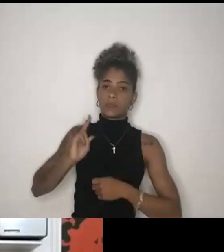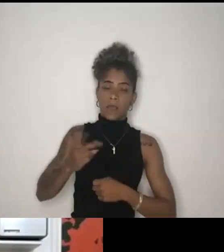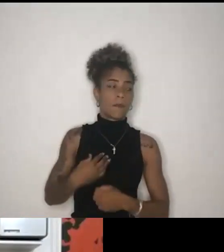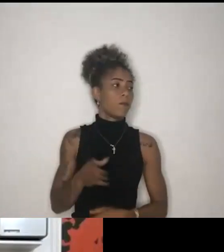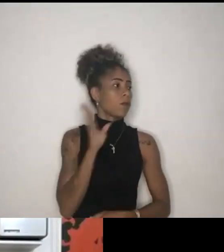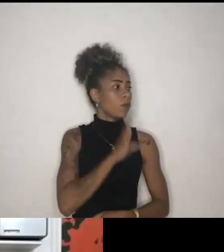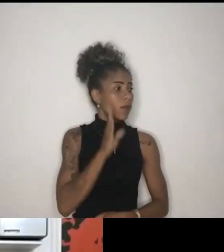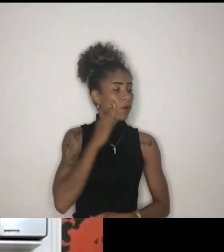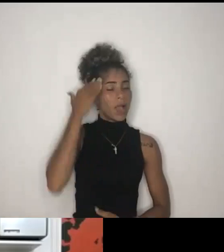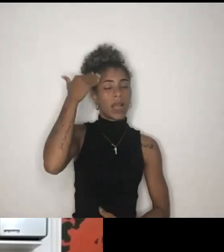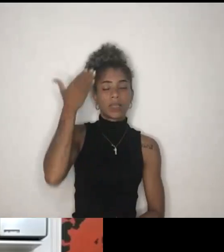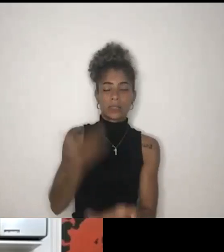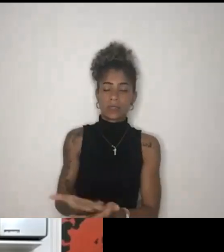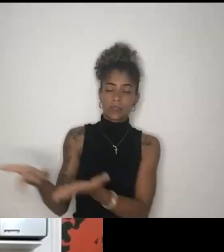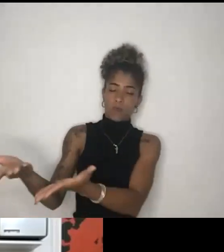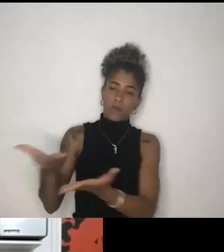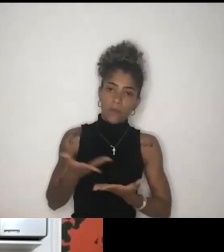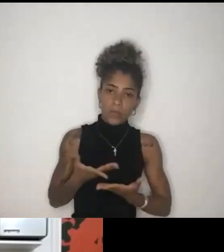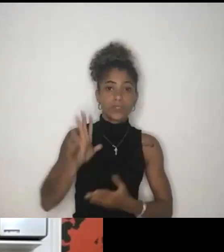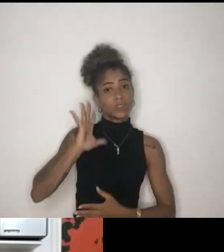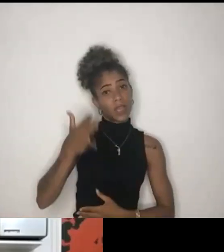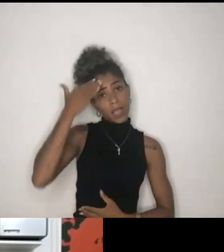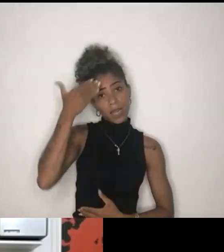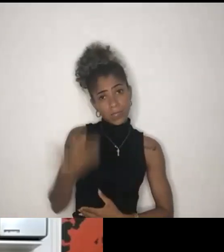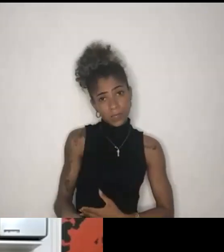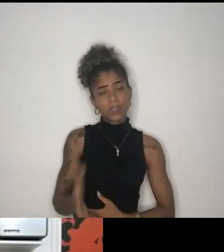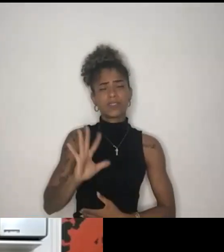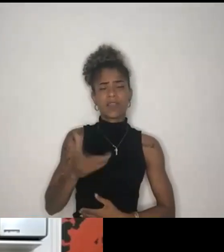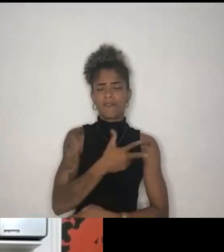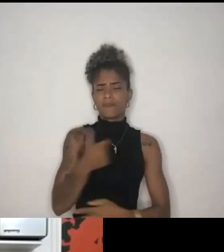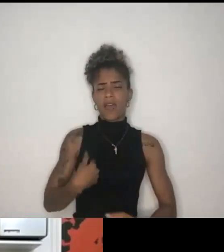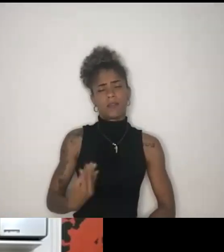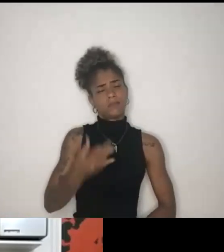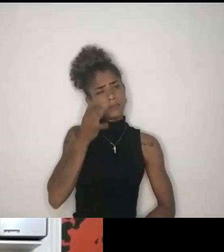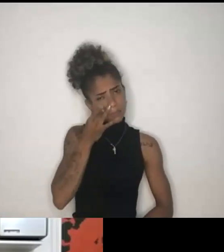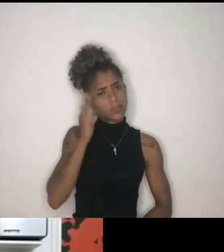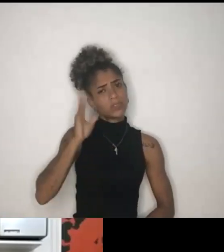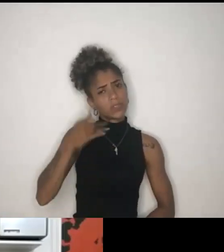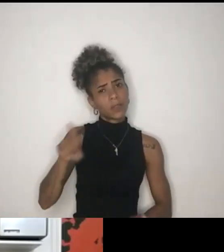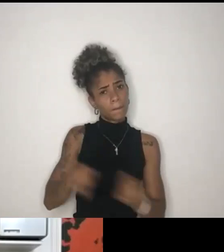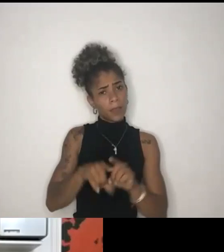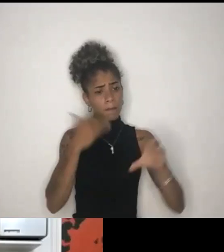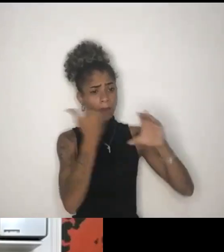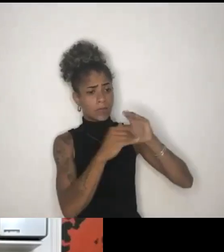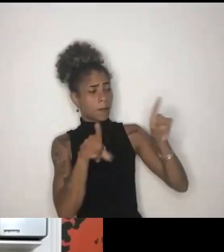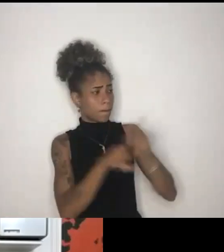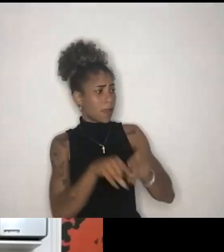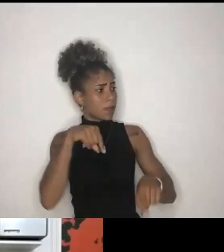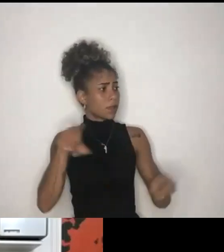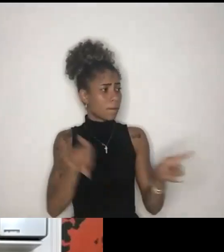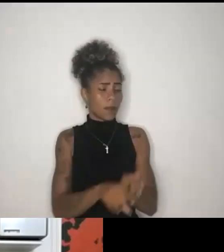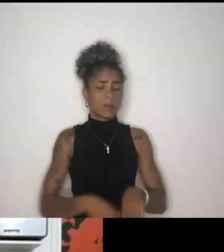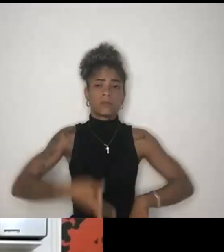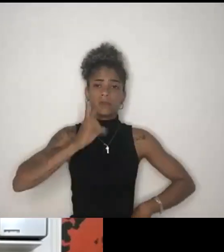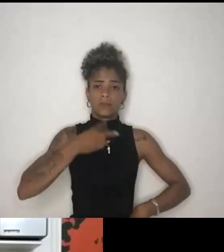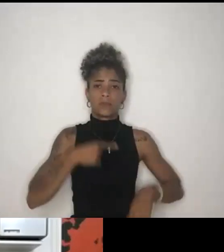Quero Agradecer esse convite que eu já agradeci várias vezes pessoalmente nas mensagens que eu mando para ele e aqui eu tô exteriorizando